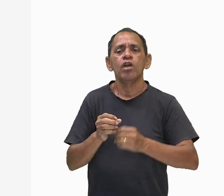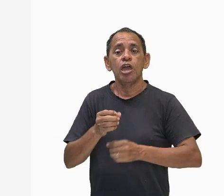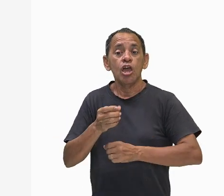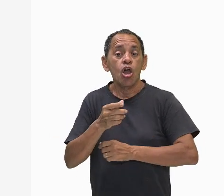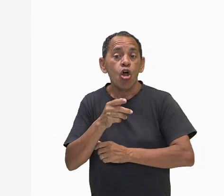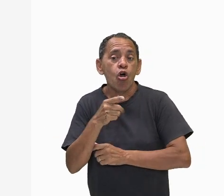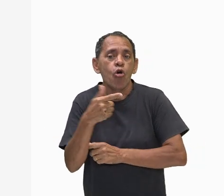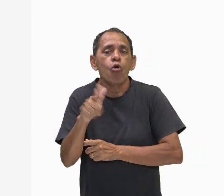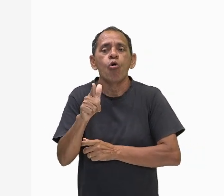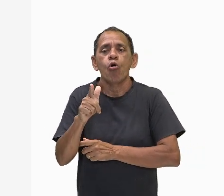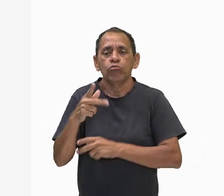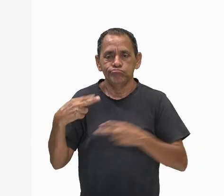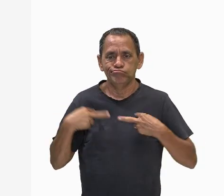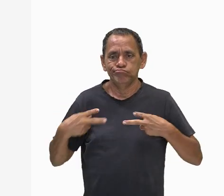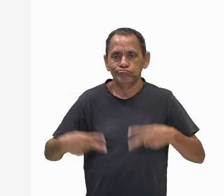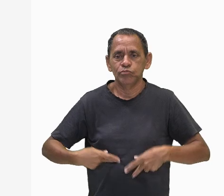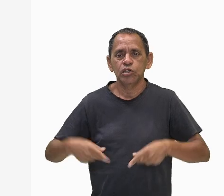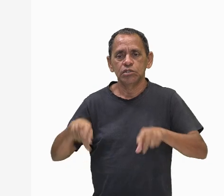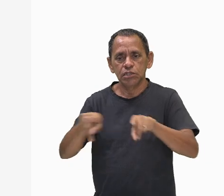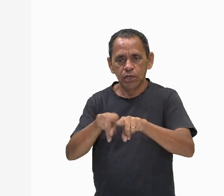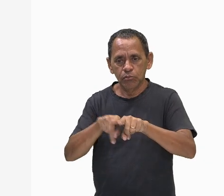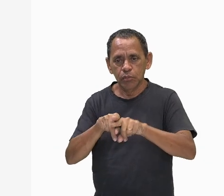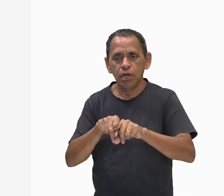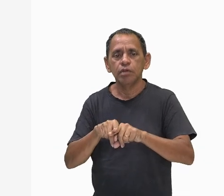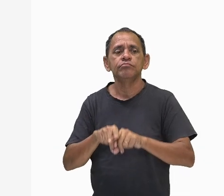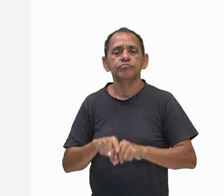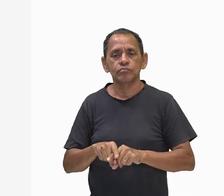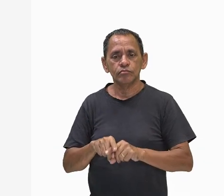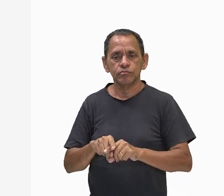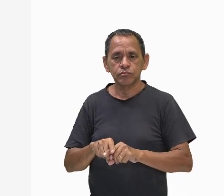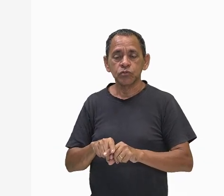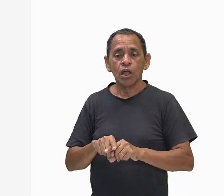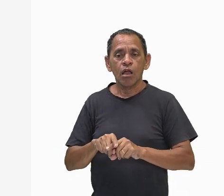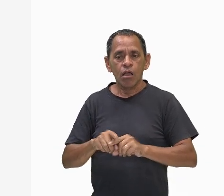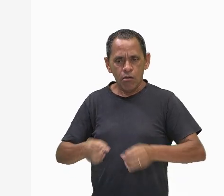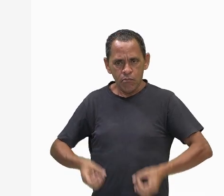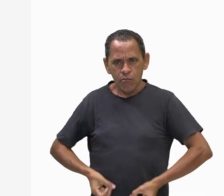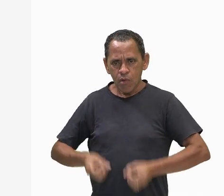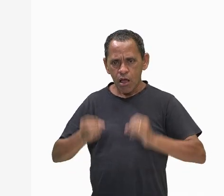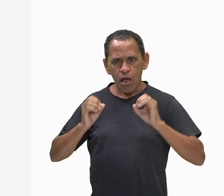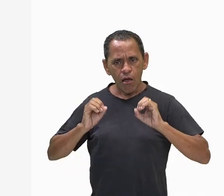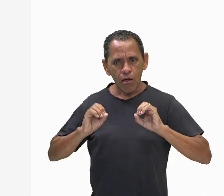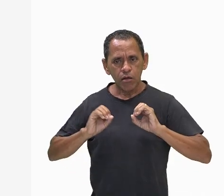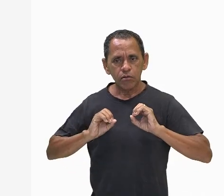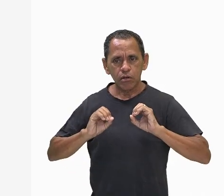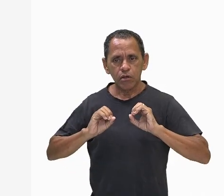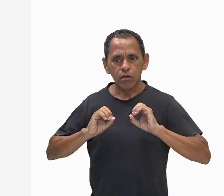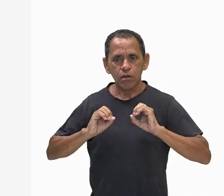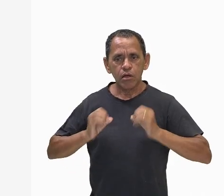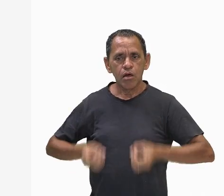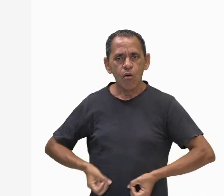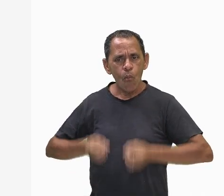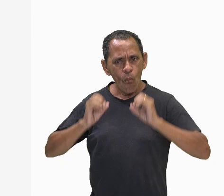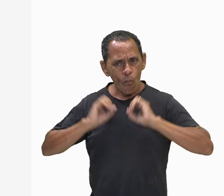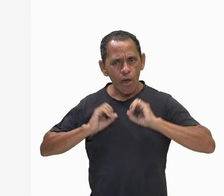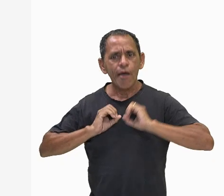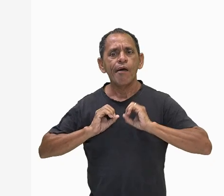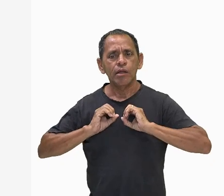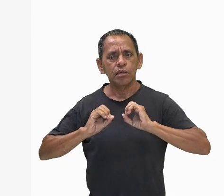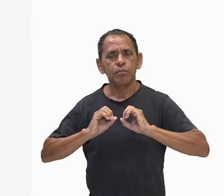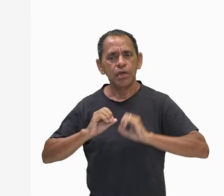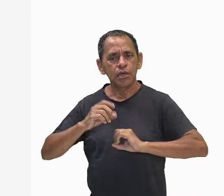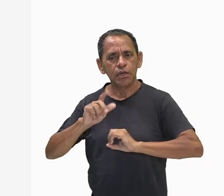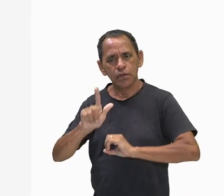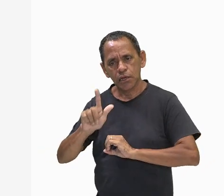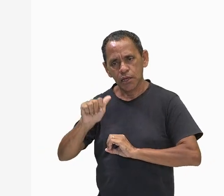vai formar uma célula que, ao se desenvolver, vai formar esse indivíduo. A outra necessidade